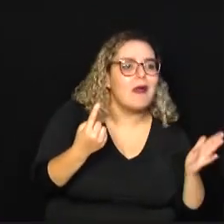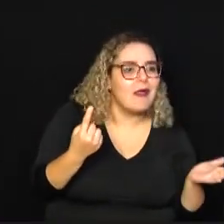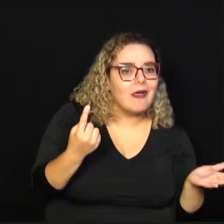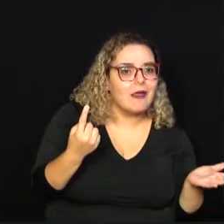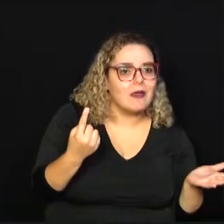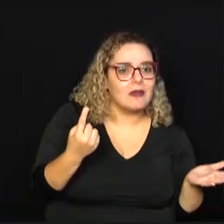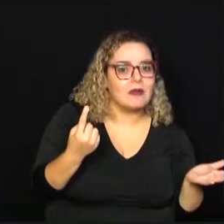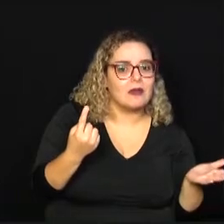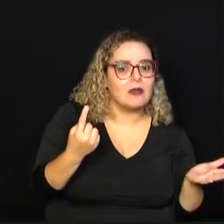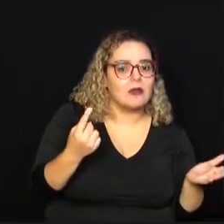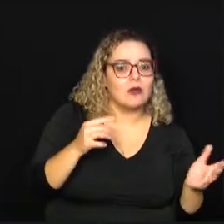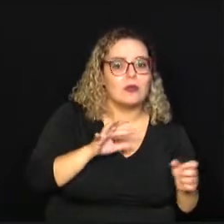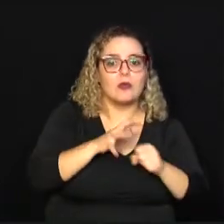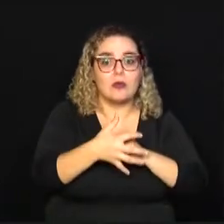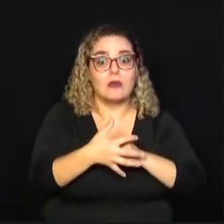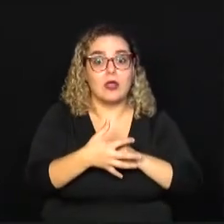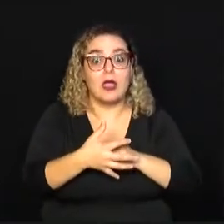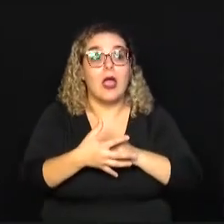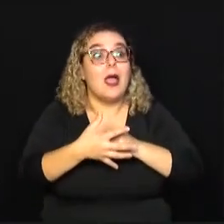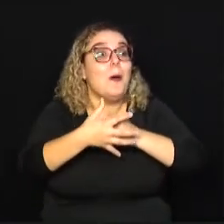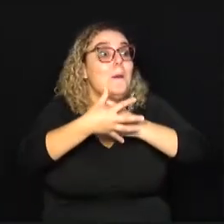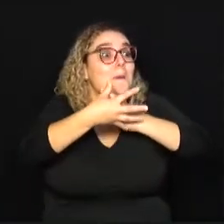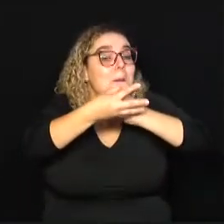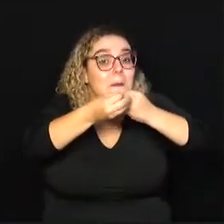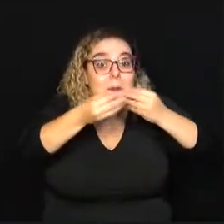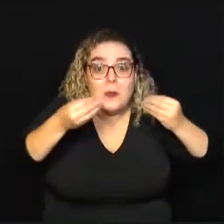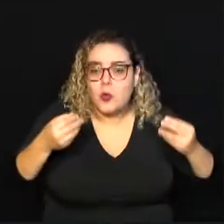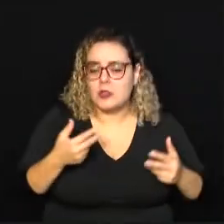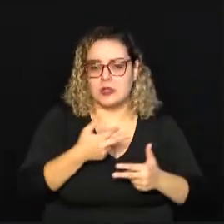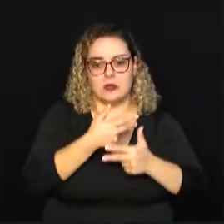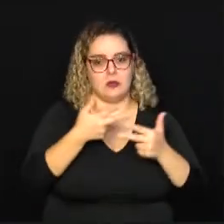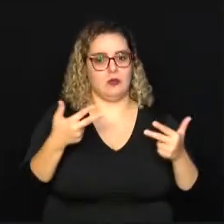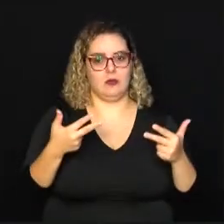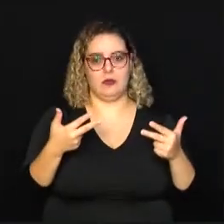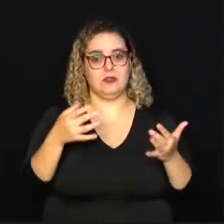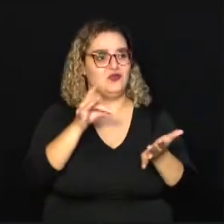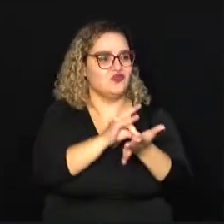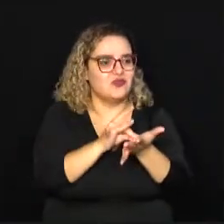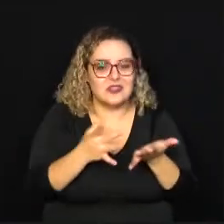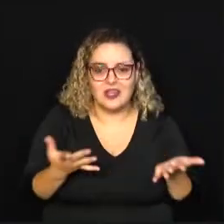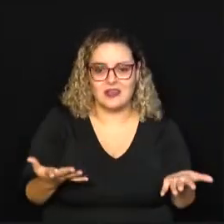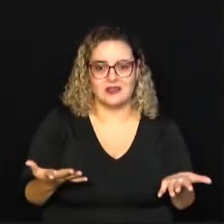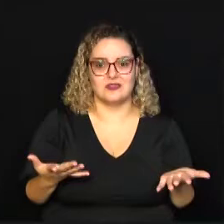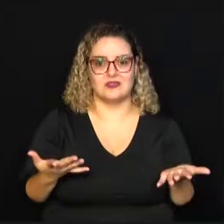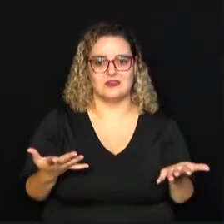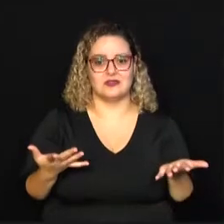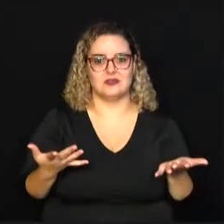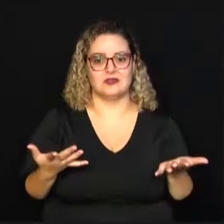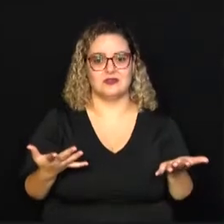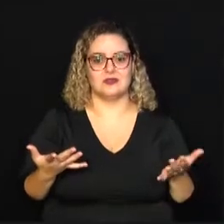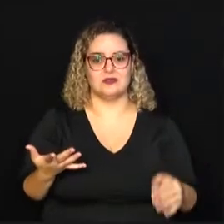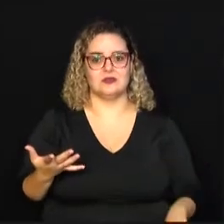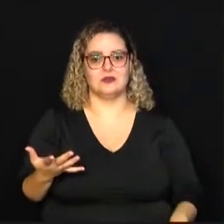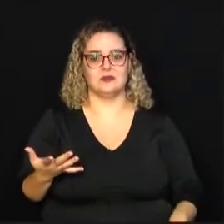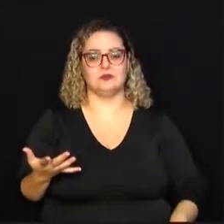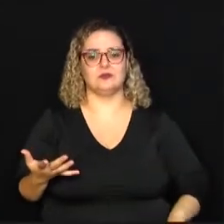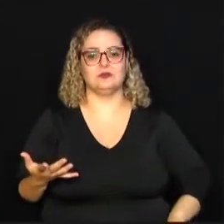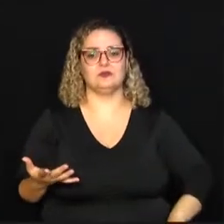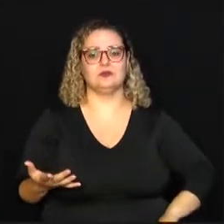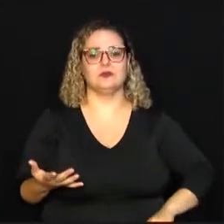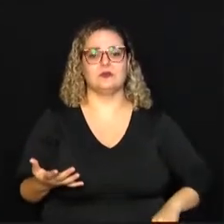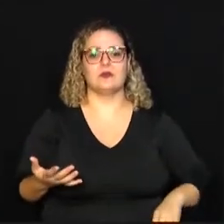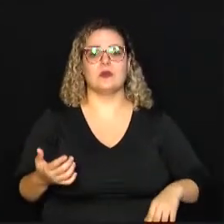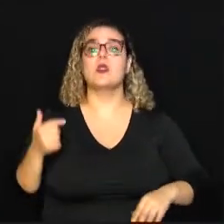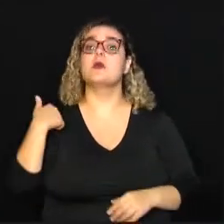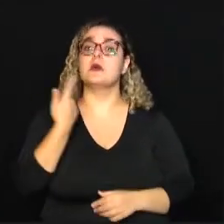tá? Para o coronavírus, é muita coisa isso, é muita coisa mesmo, né? E, então, para